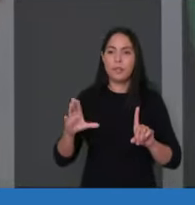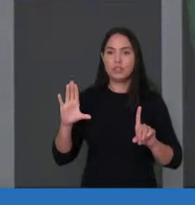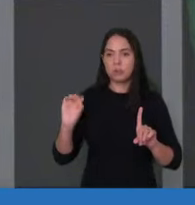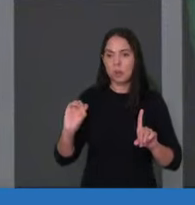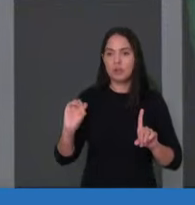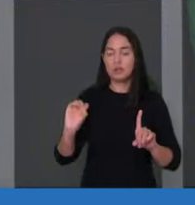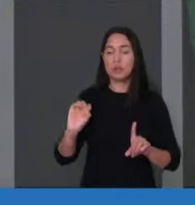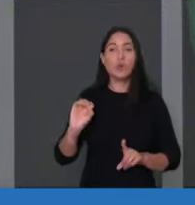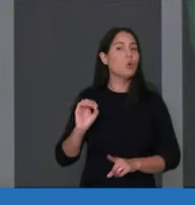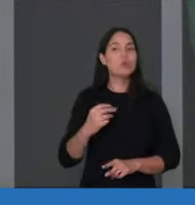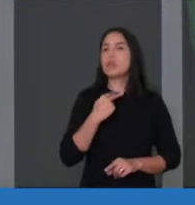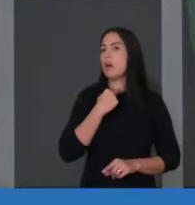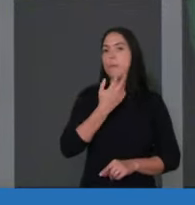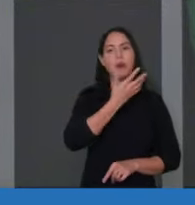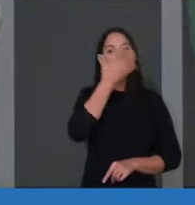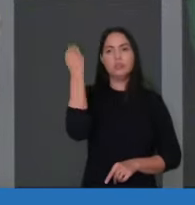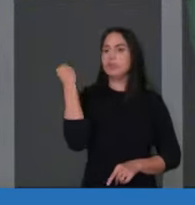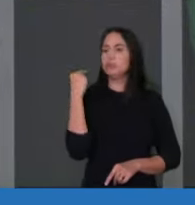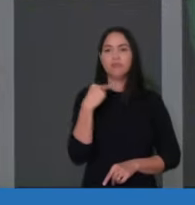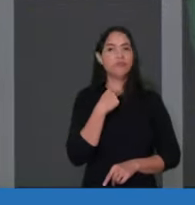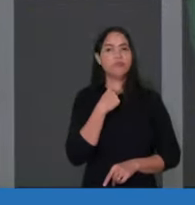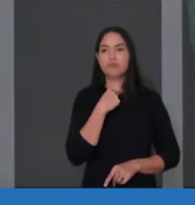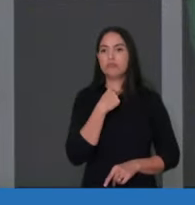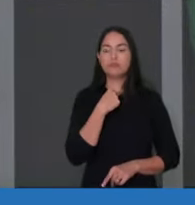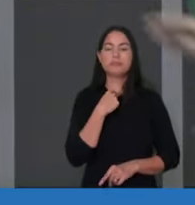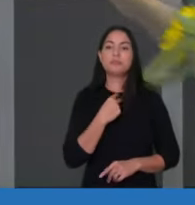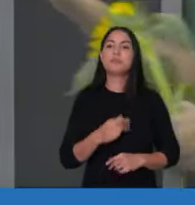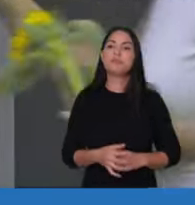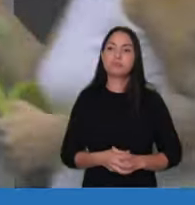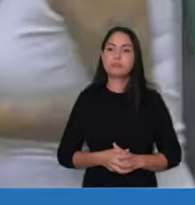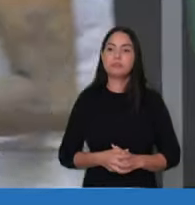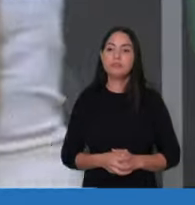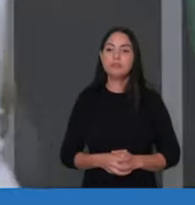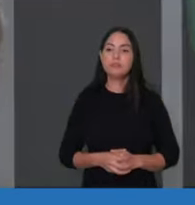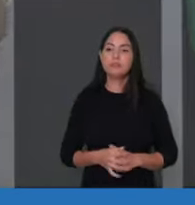ser esquecida, porque